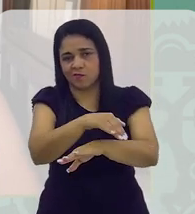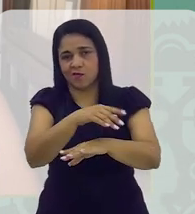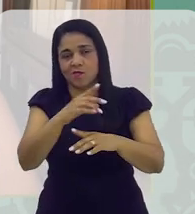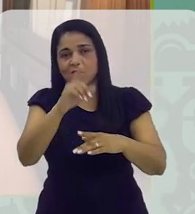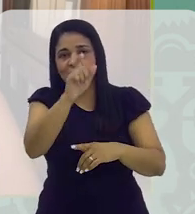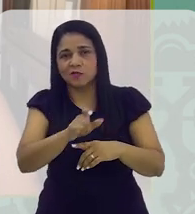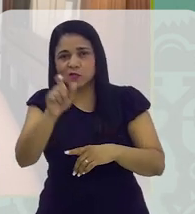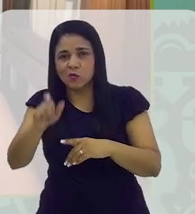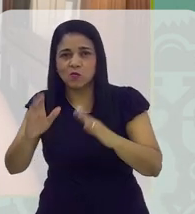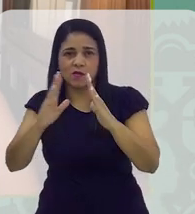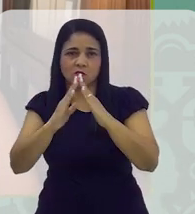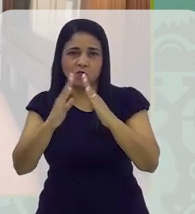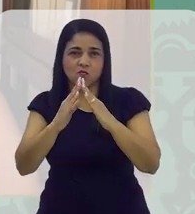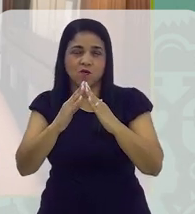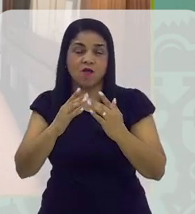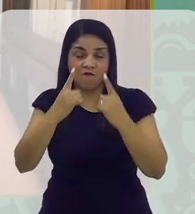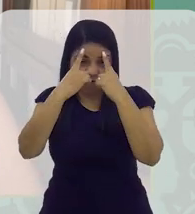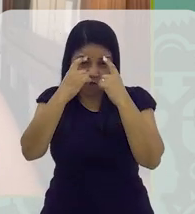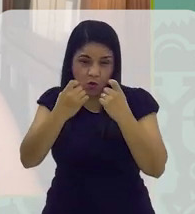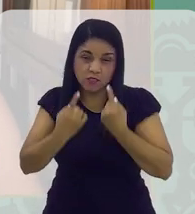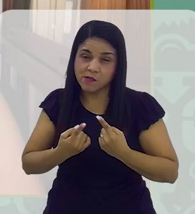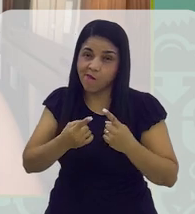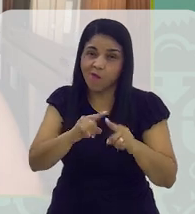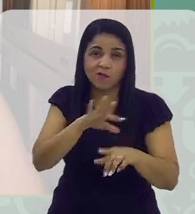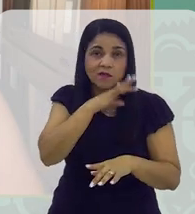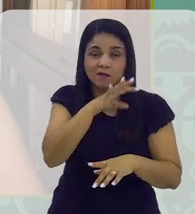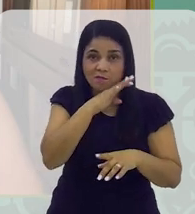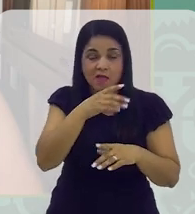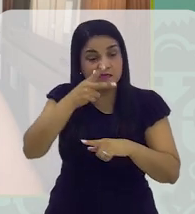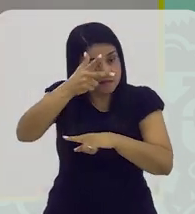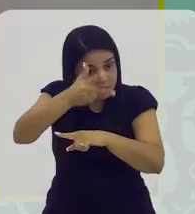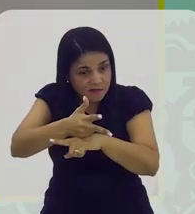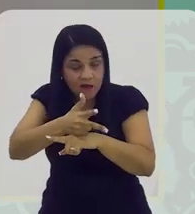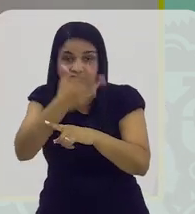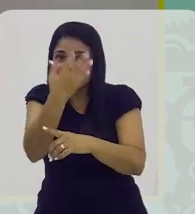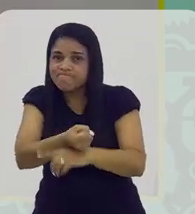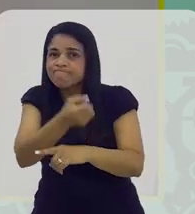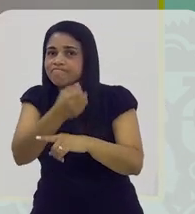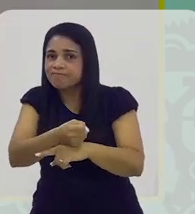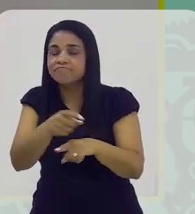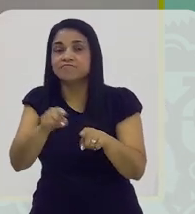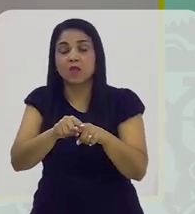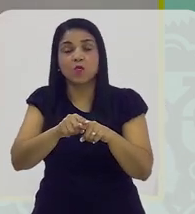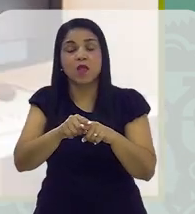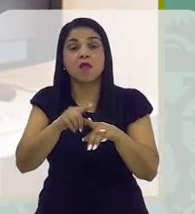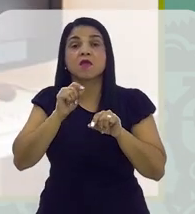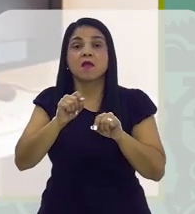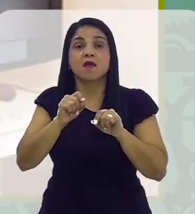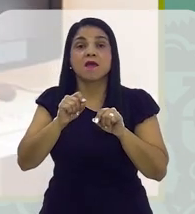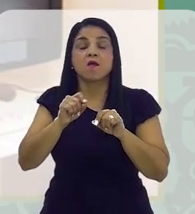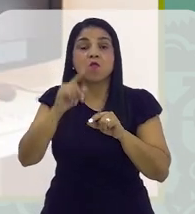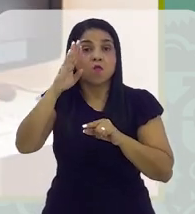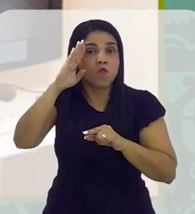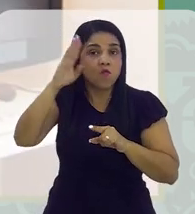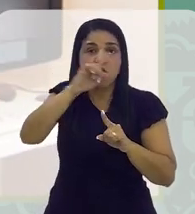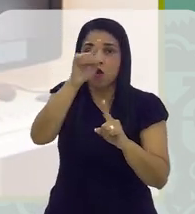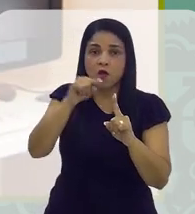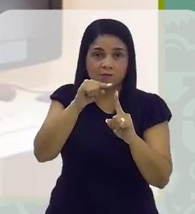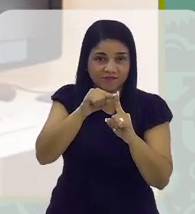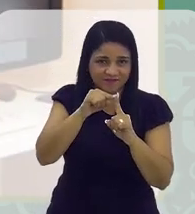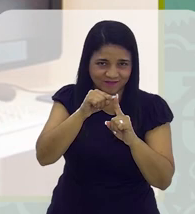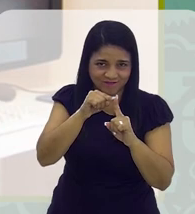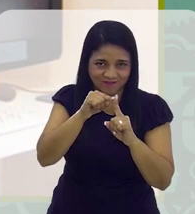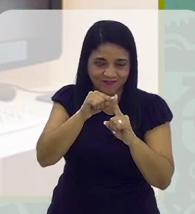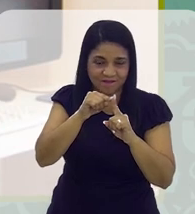agressão, né, violência contra animais. Então, assim, é De realmente. fato, é disseminar violência, né? O Sim. objetivo é esse Eles